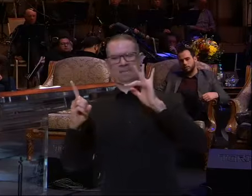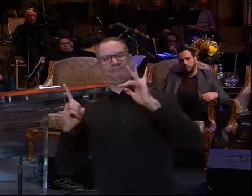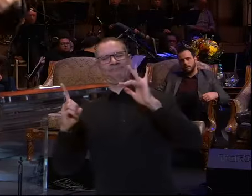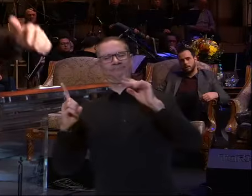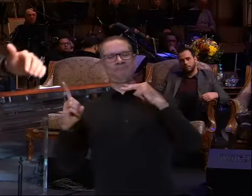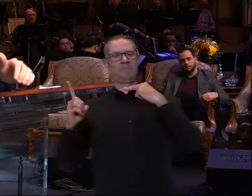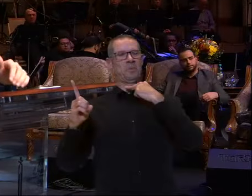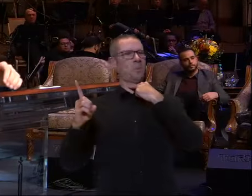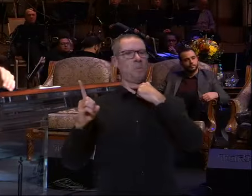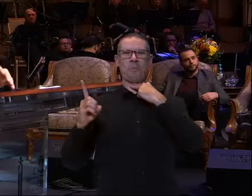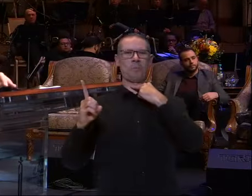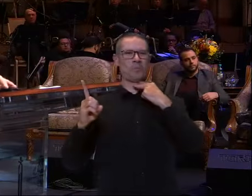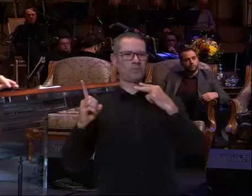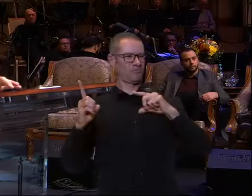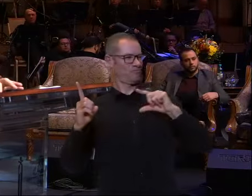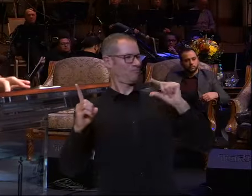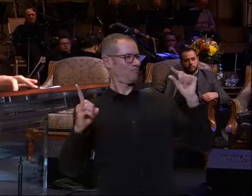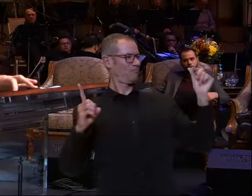me tocar.